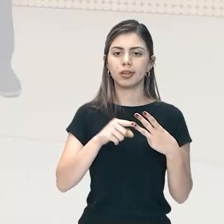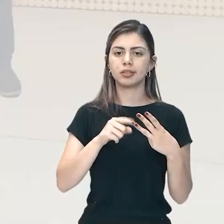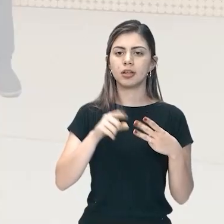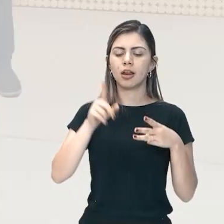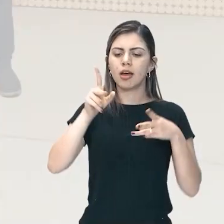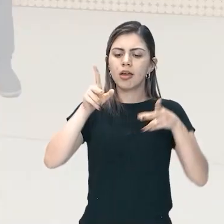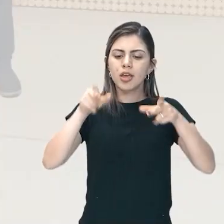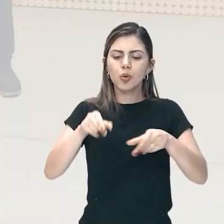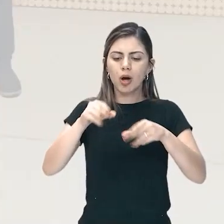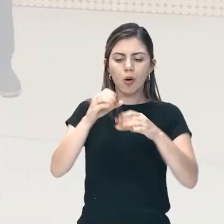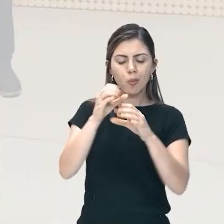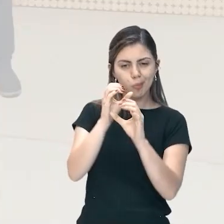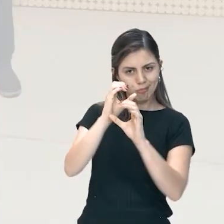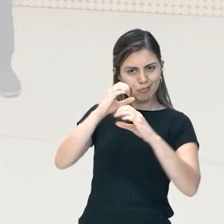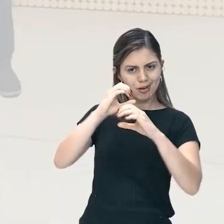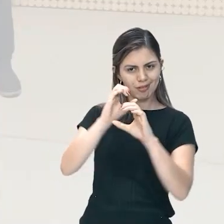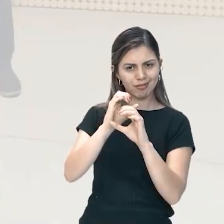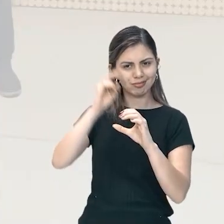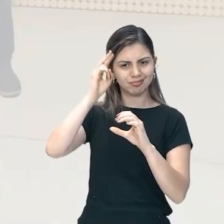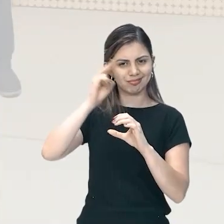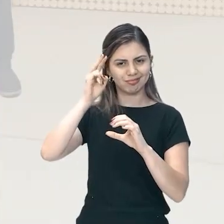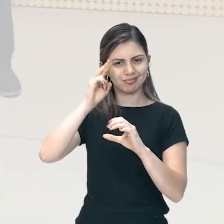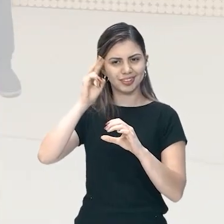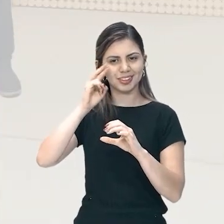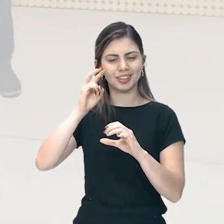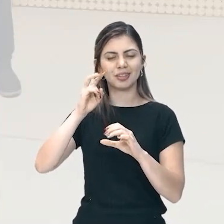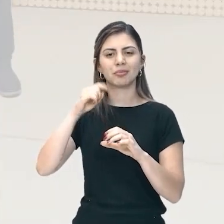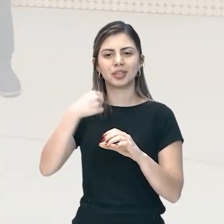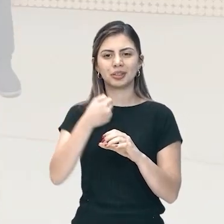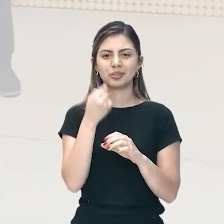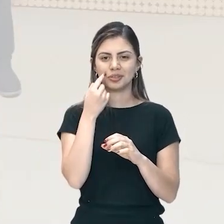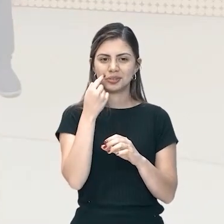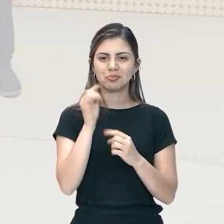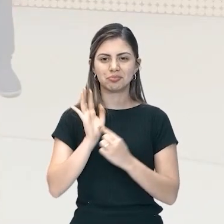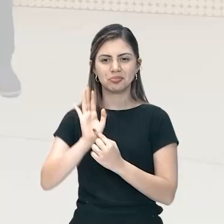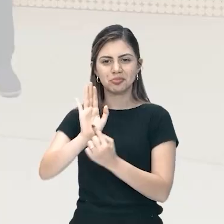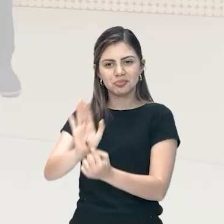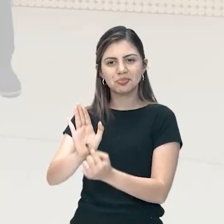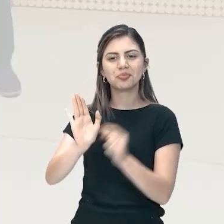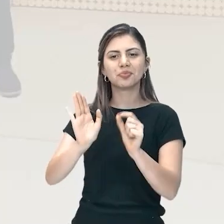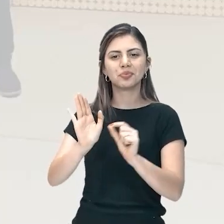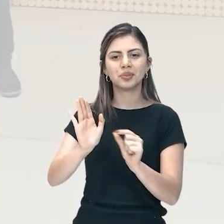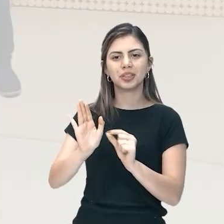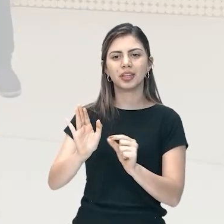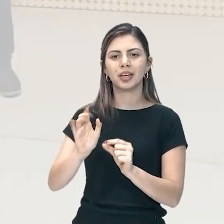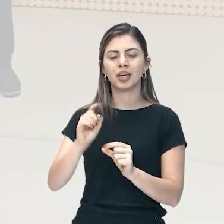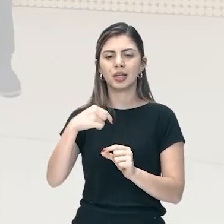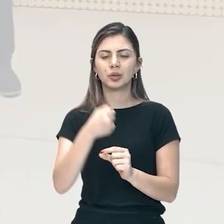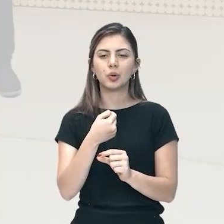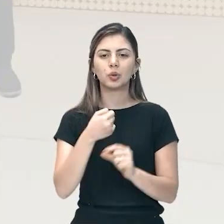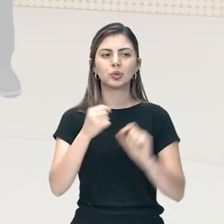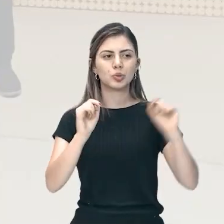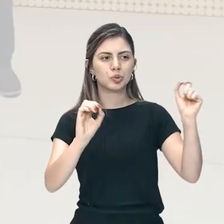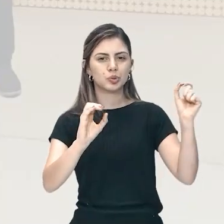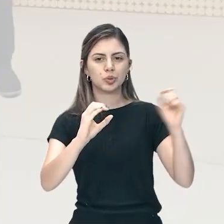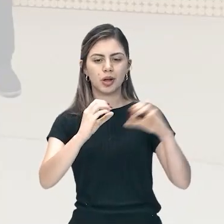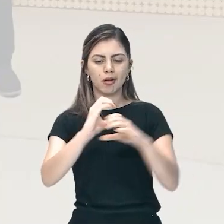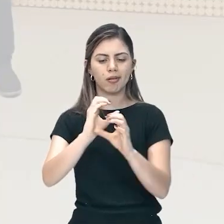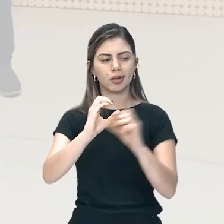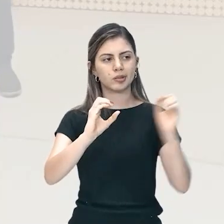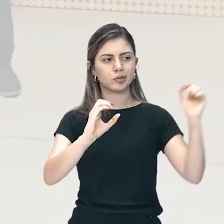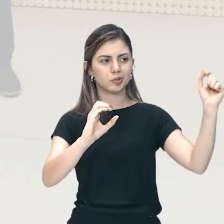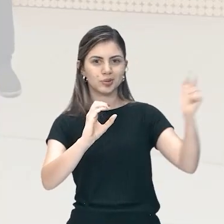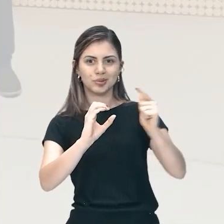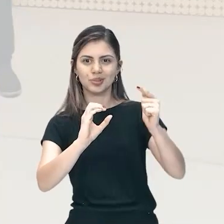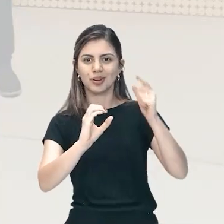se fosse uma lente. Lembra quando nós mexemos nos simuladores, que nós ficamos mexendo o objeto para trás e